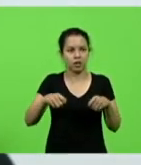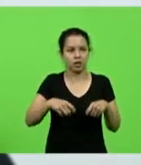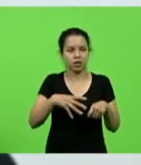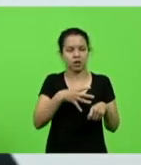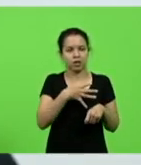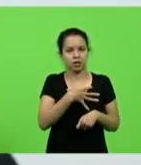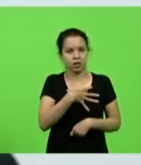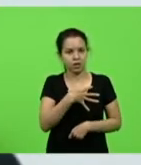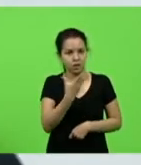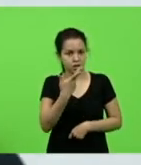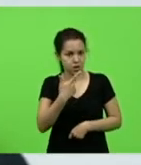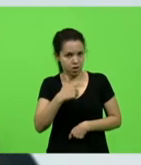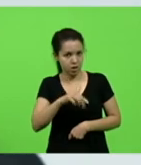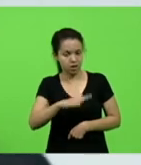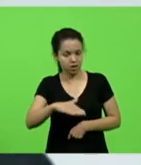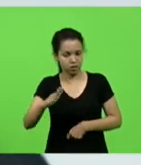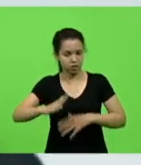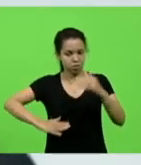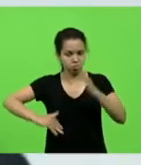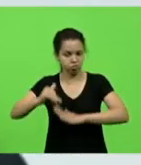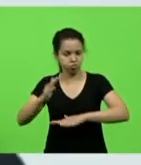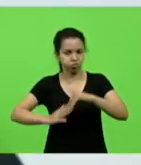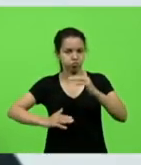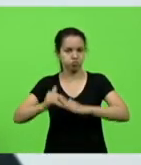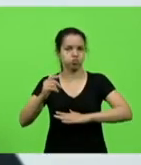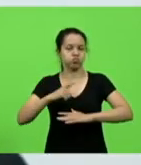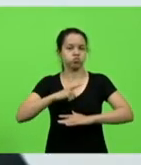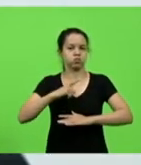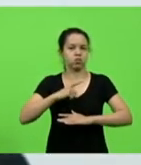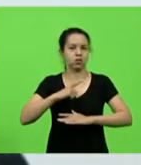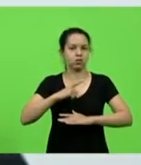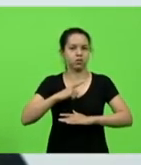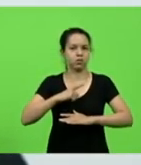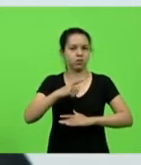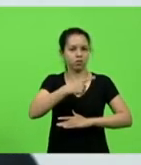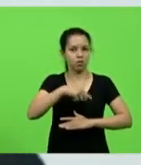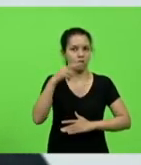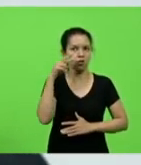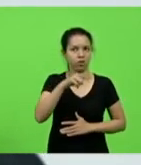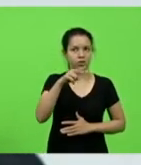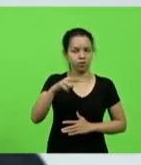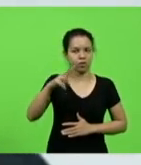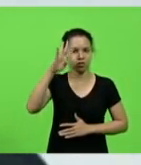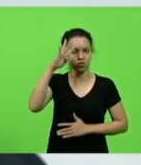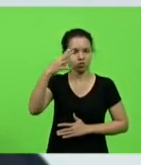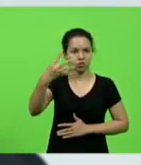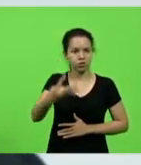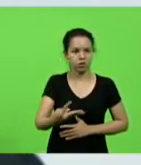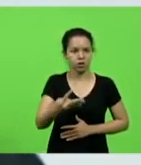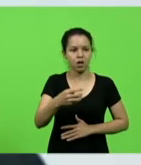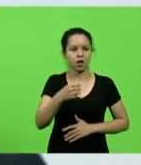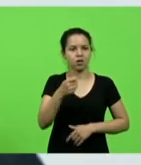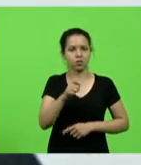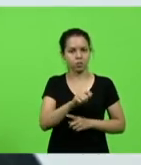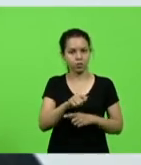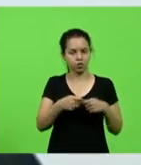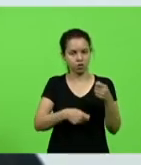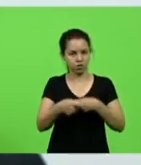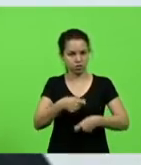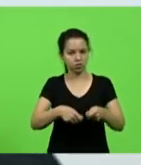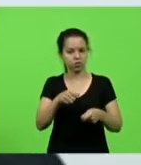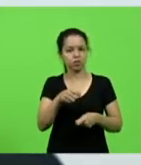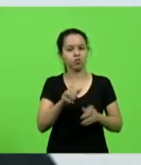altíssimas competências. É o que a gente tem visto em todos os resultados e todas as mensurações que são realizadas.